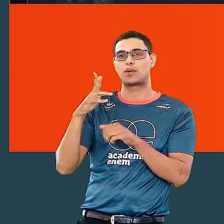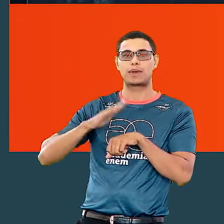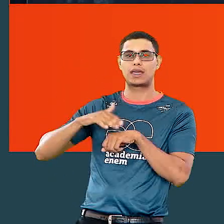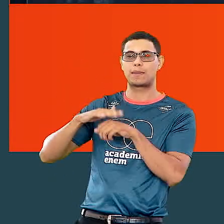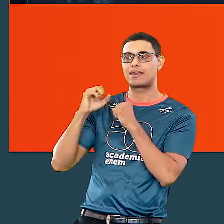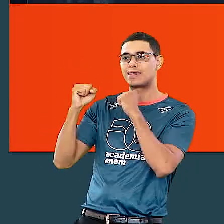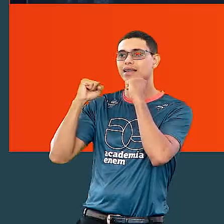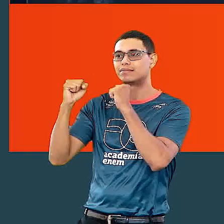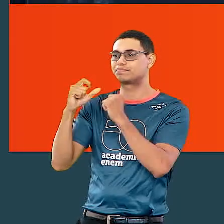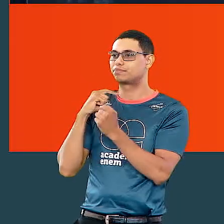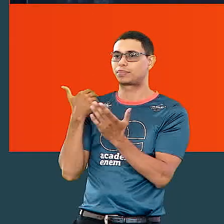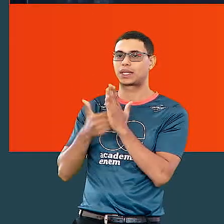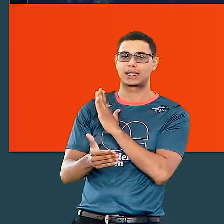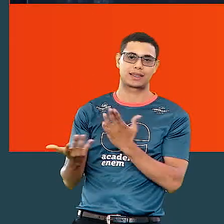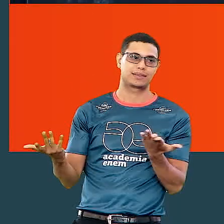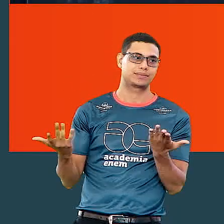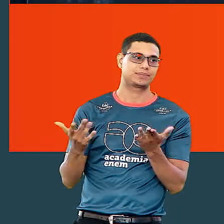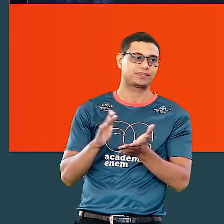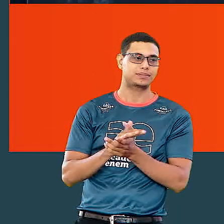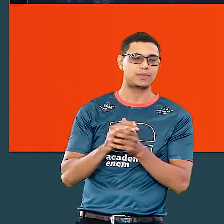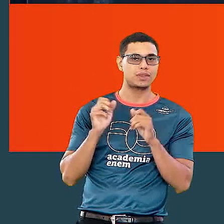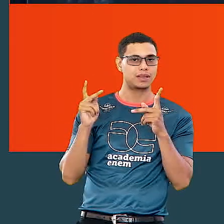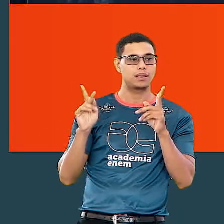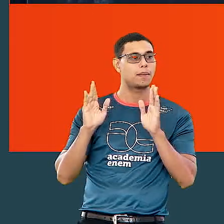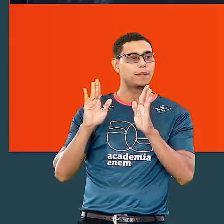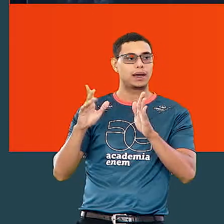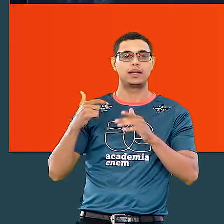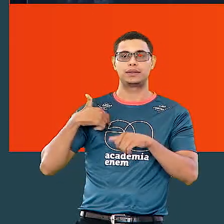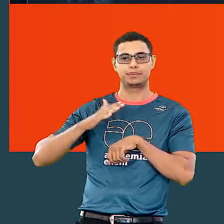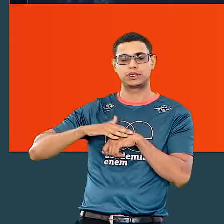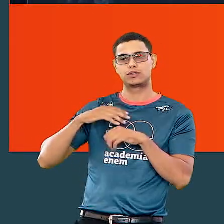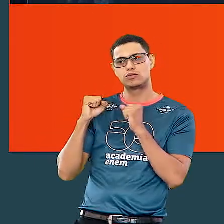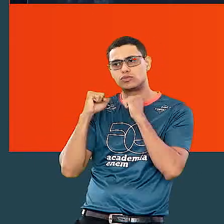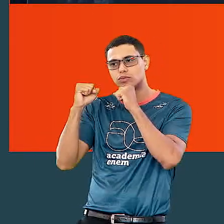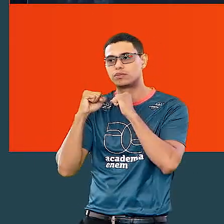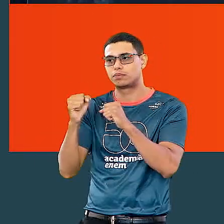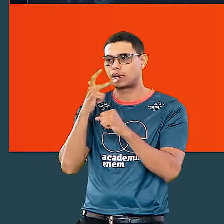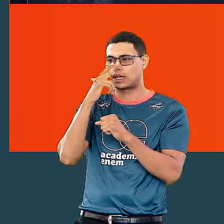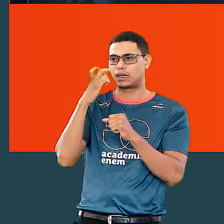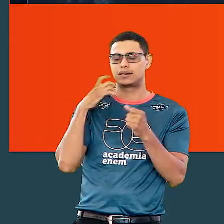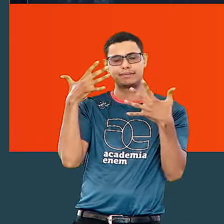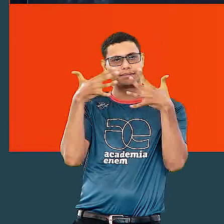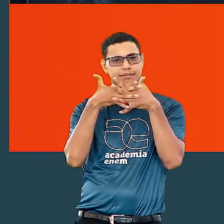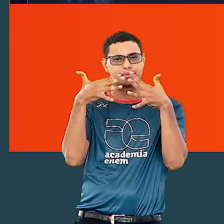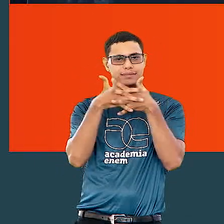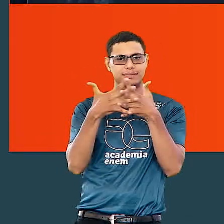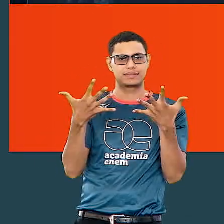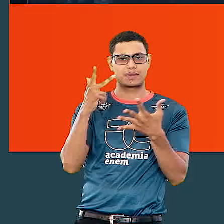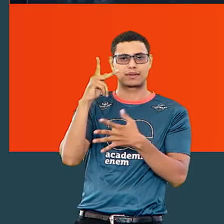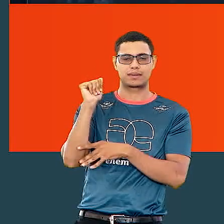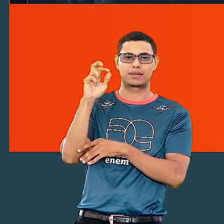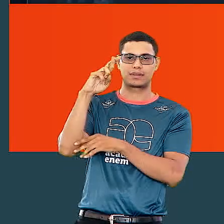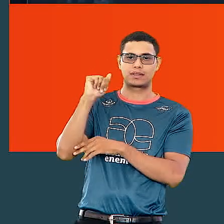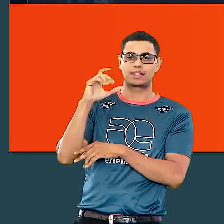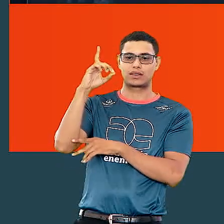e a LDU foi campeã. Tá certo? Mas isso é paradoxo. Paradoxo. Você está numa posição defendendo